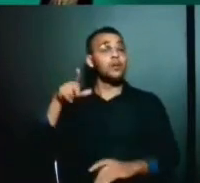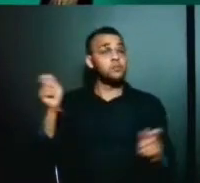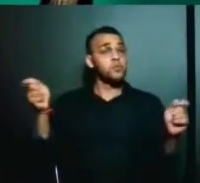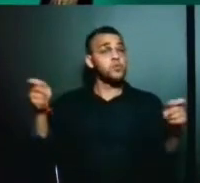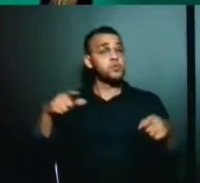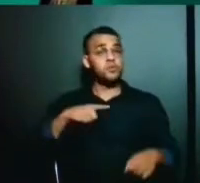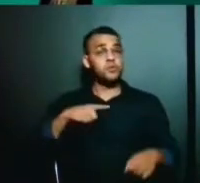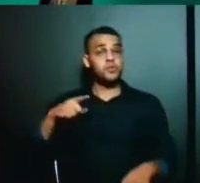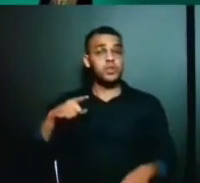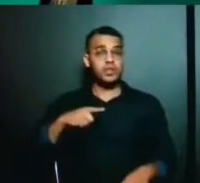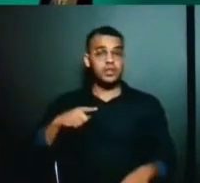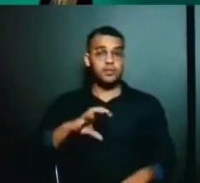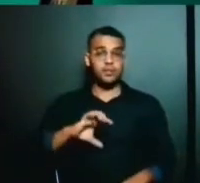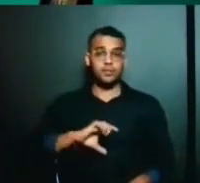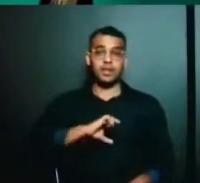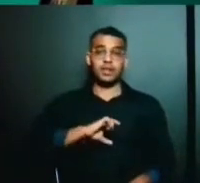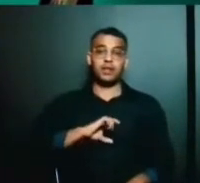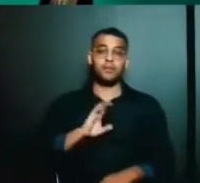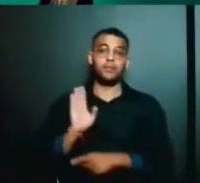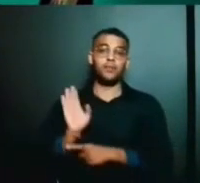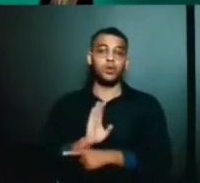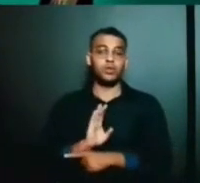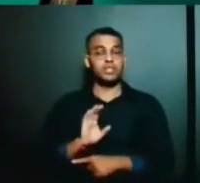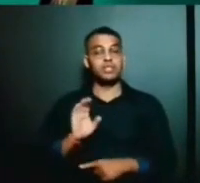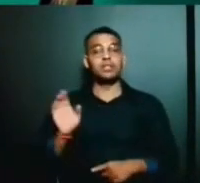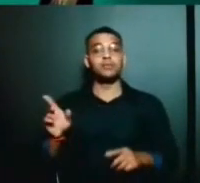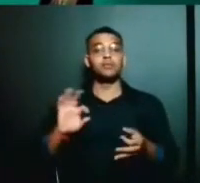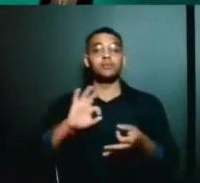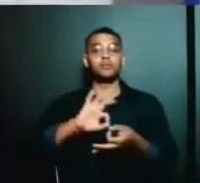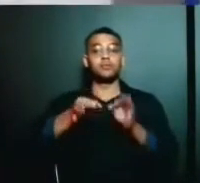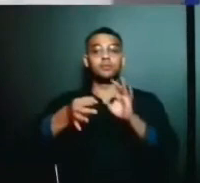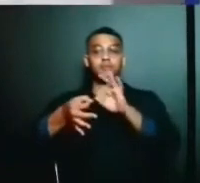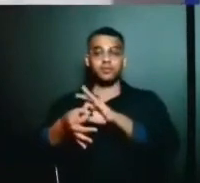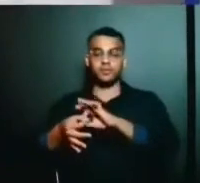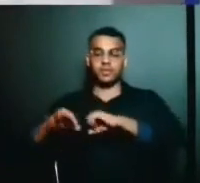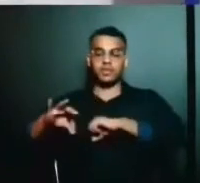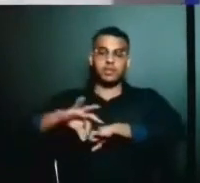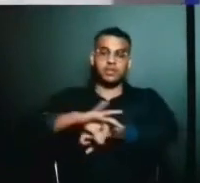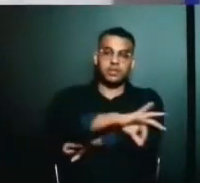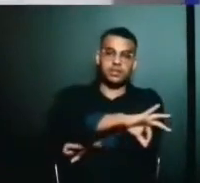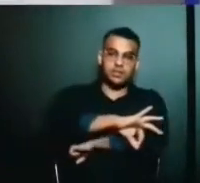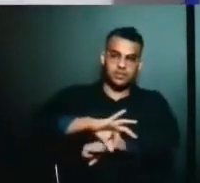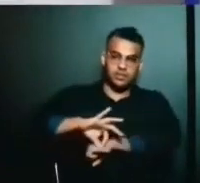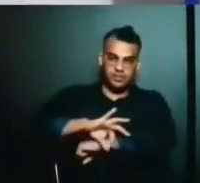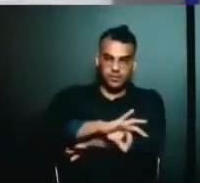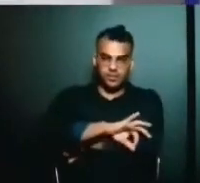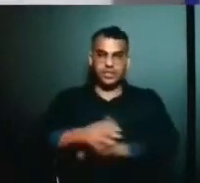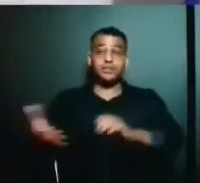Olimpíadas, depois virou mãe, arquiteta, esposa,